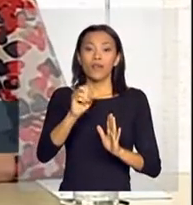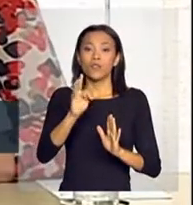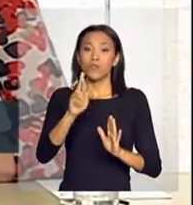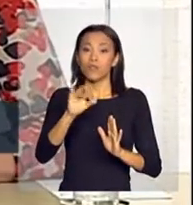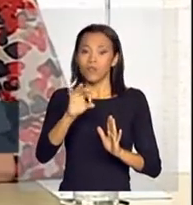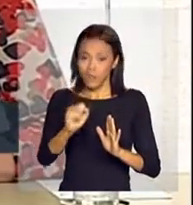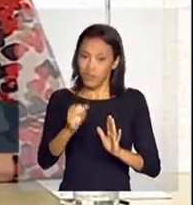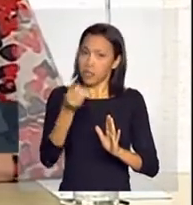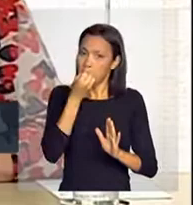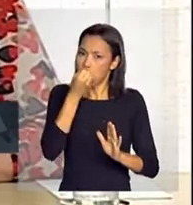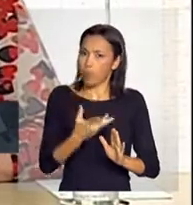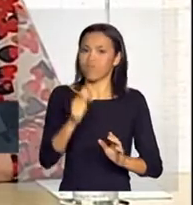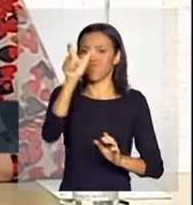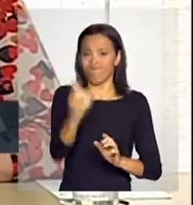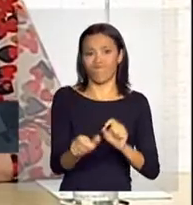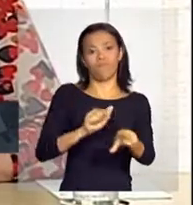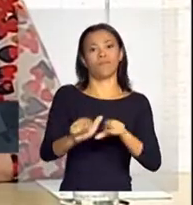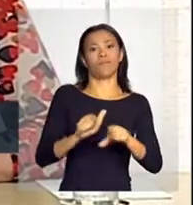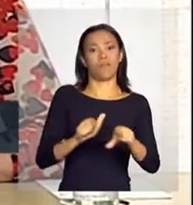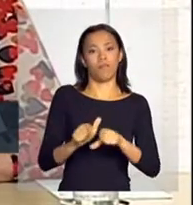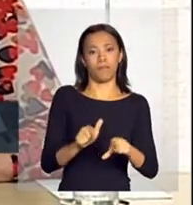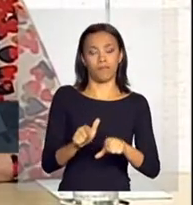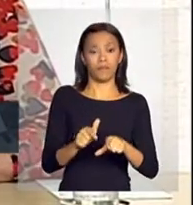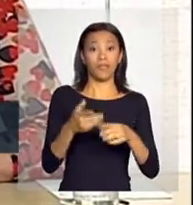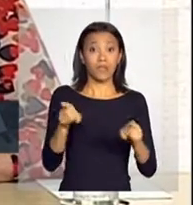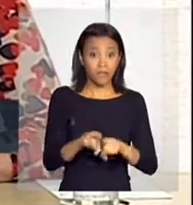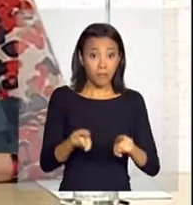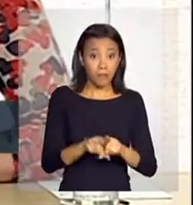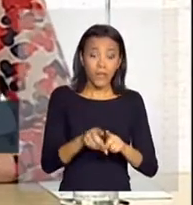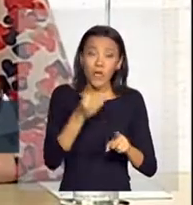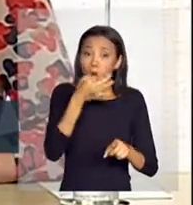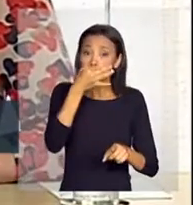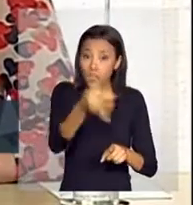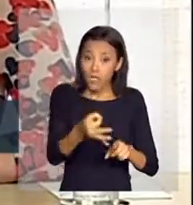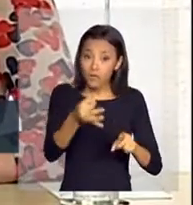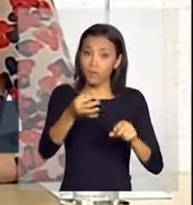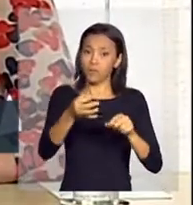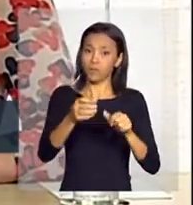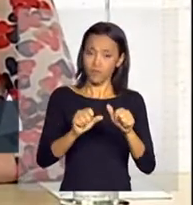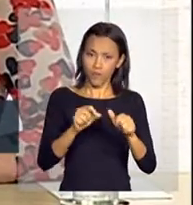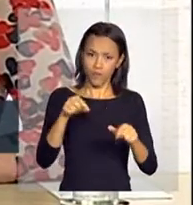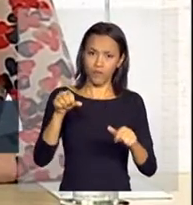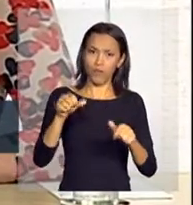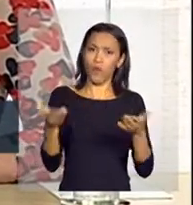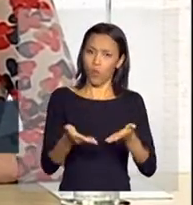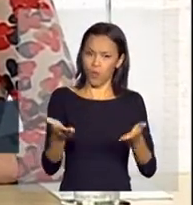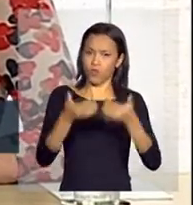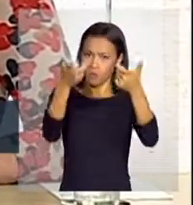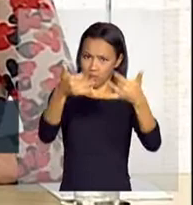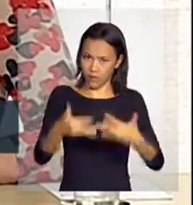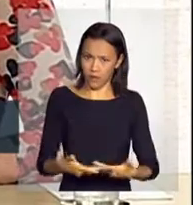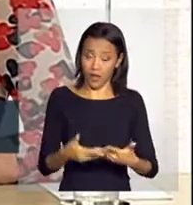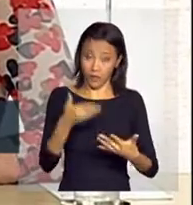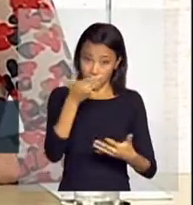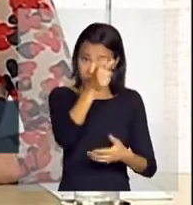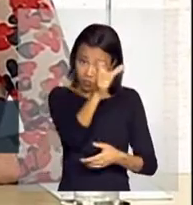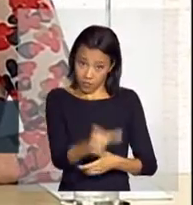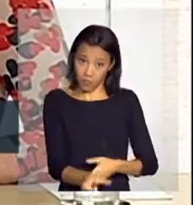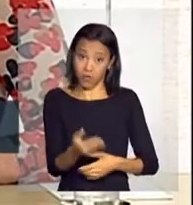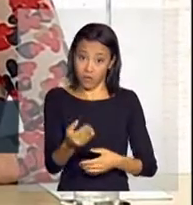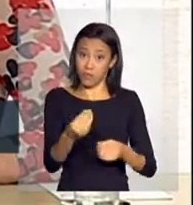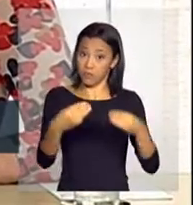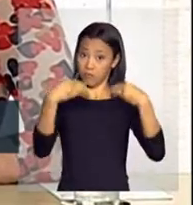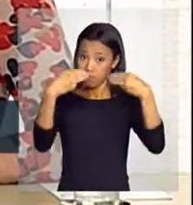Mata que fez um belo trabalho inclusive sugerindo a mudança no Marco neste que foi o primeiro. Abordado por vossa